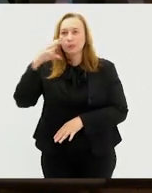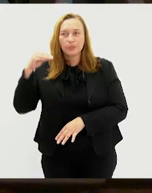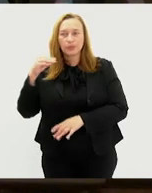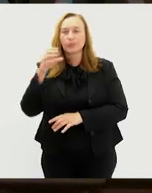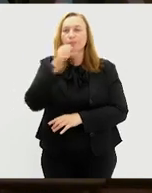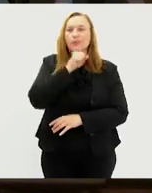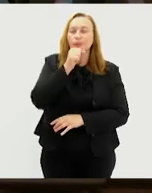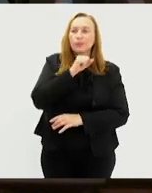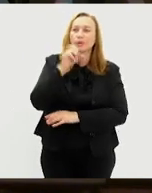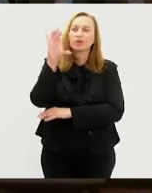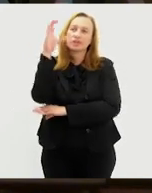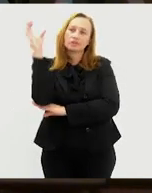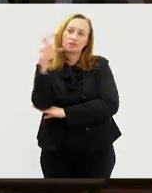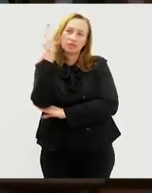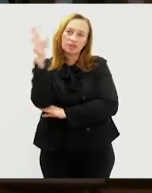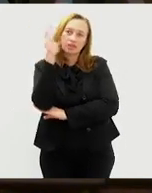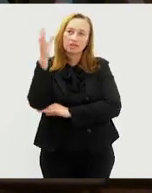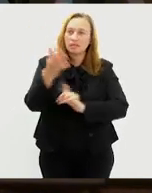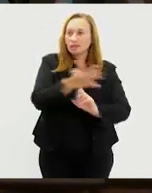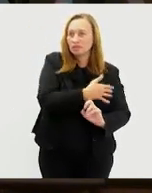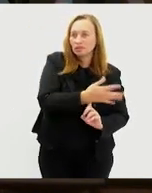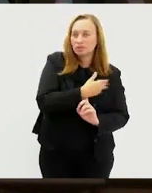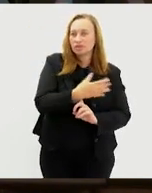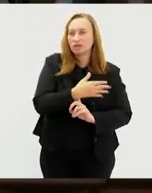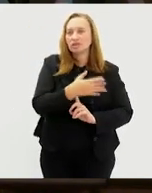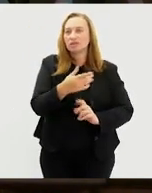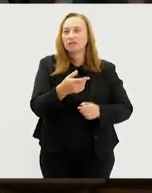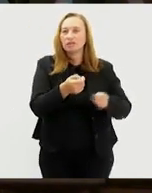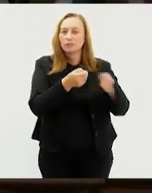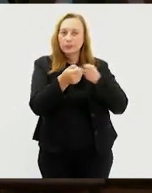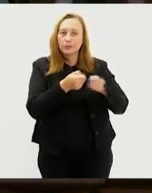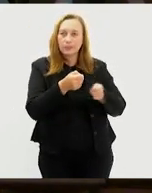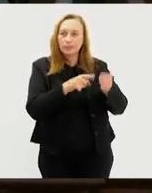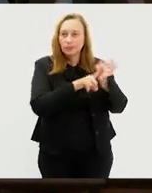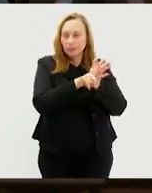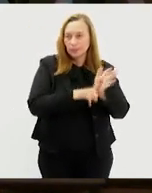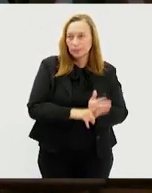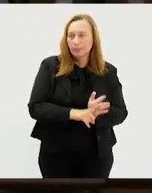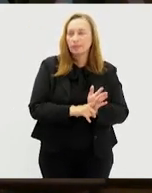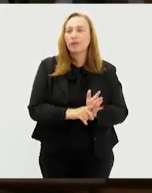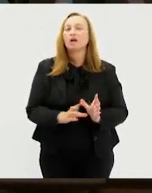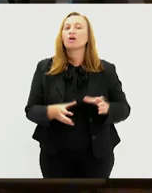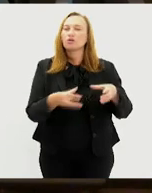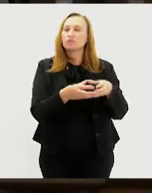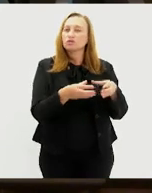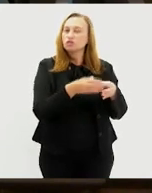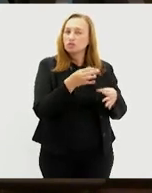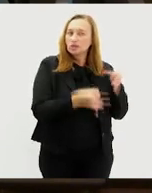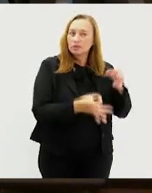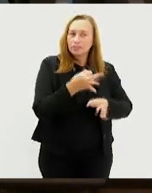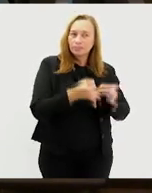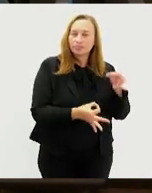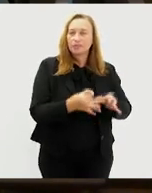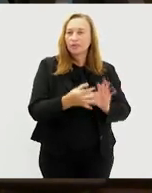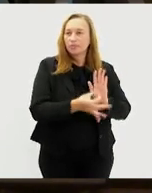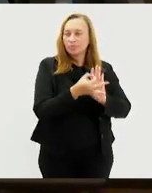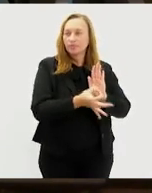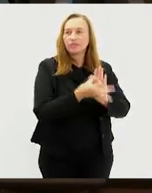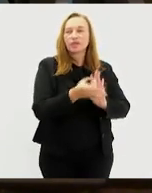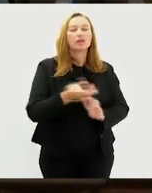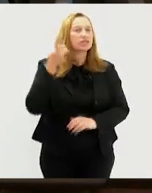orçamento finanç eação financeira e controle para emitir parecer pela comissão de constituição e justiça Deputado